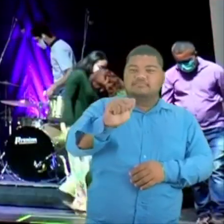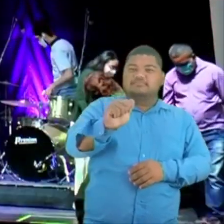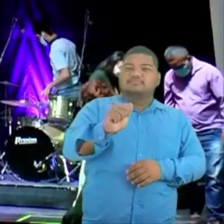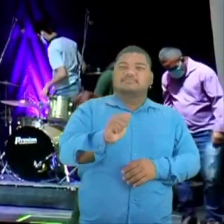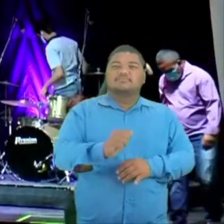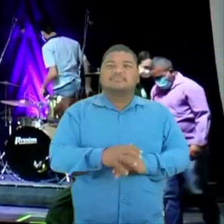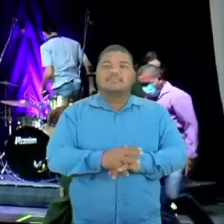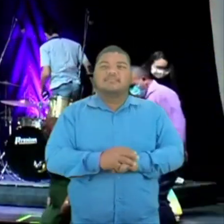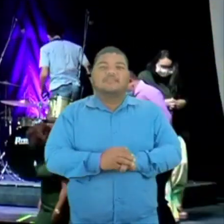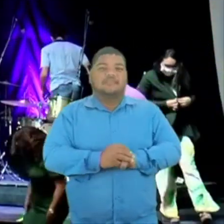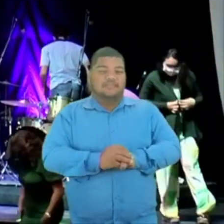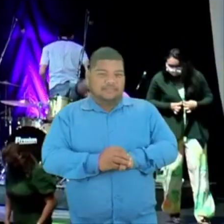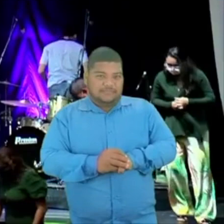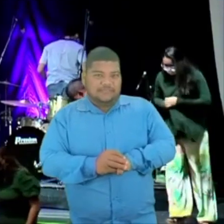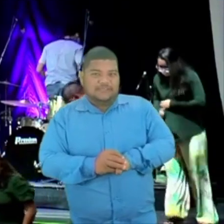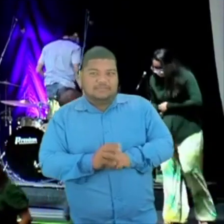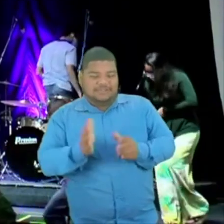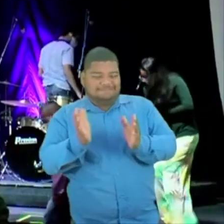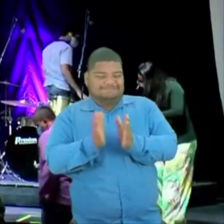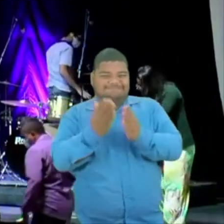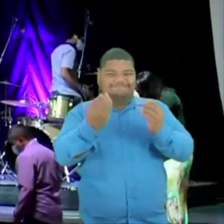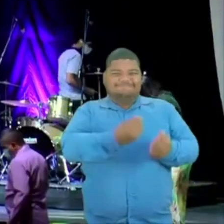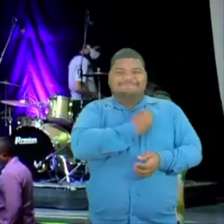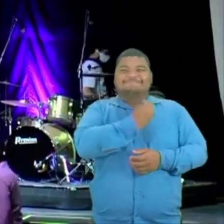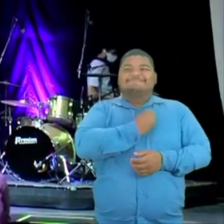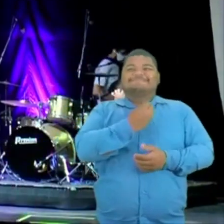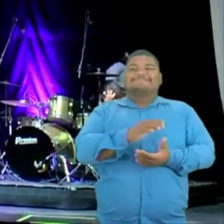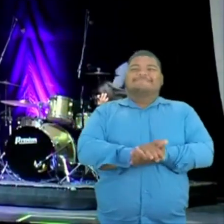Deus seja louvado pela sua vida, meu irmão.